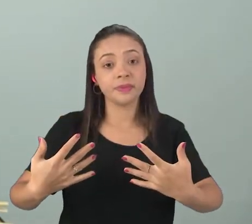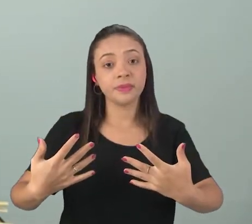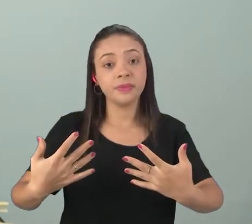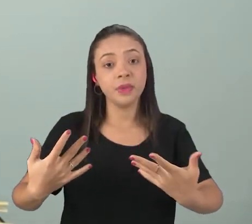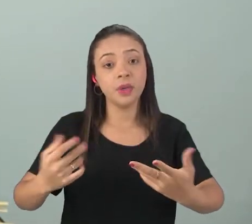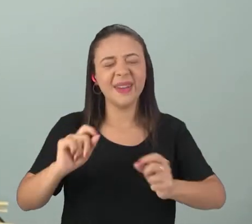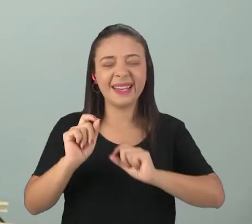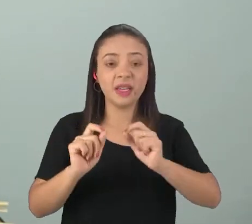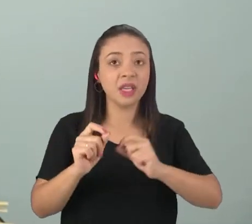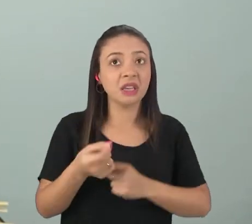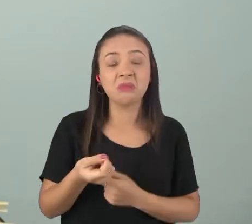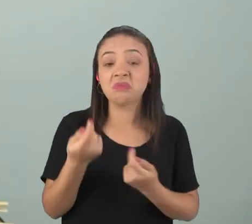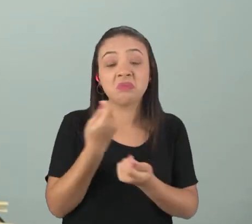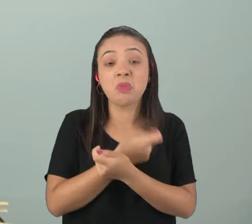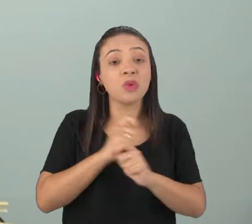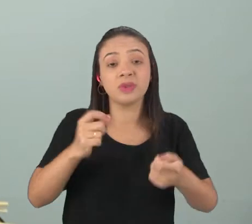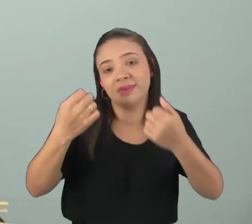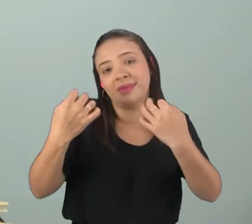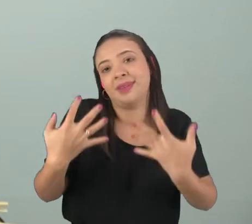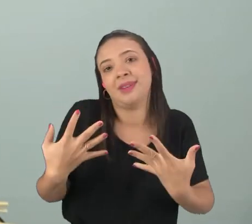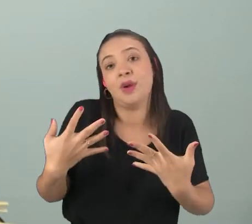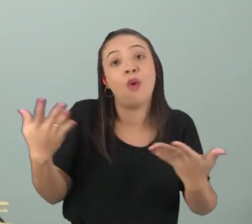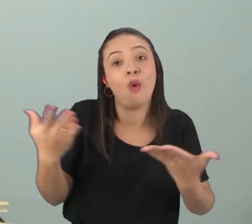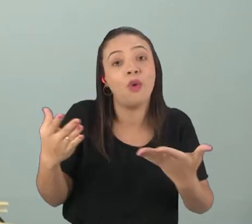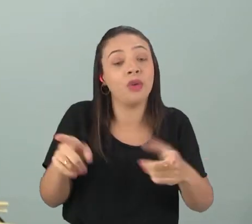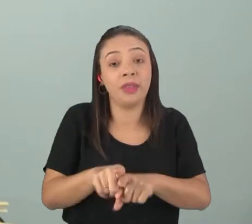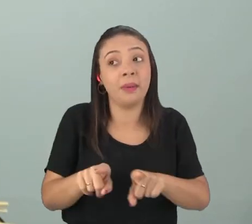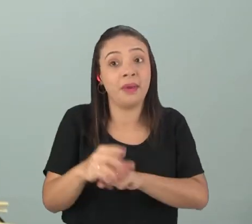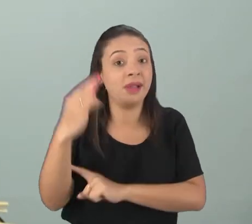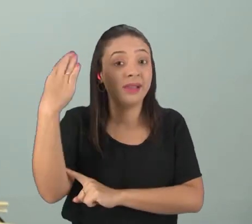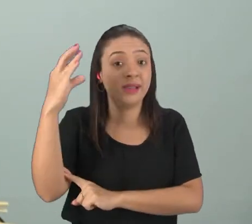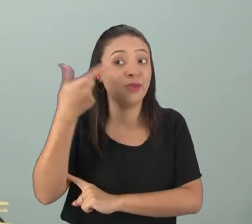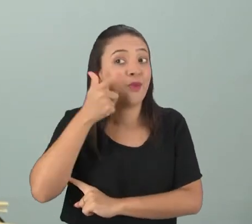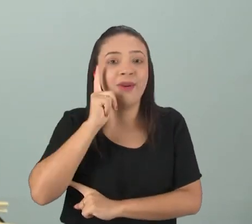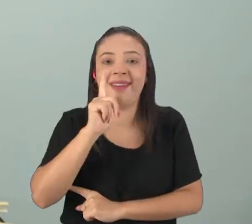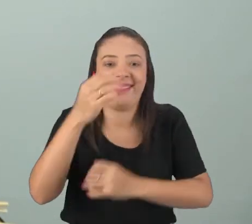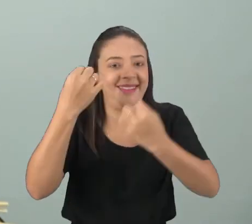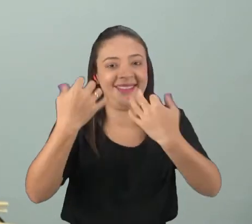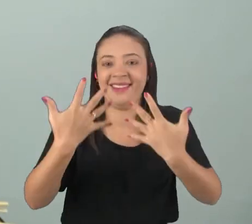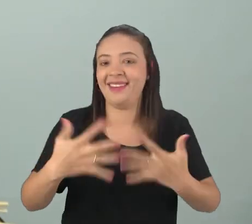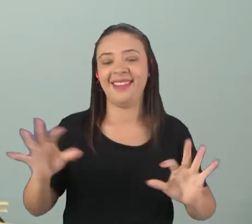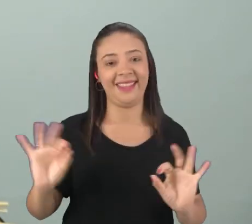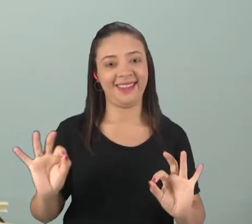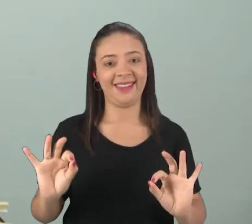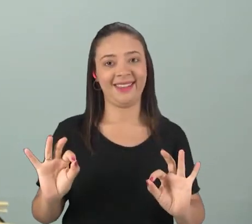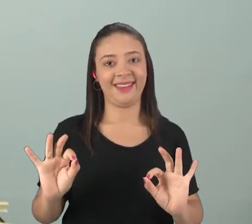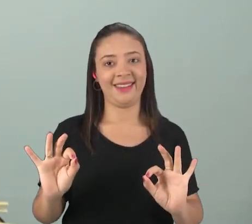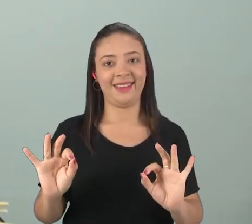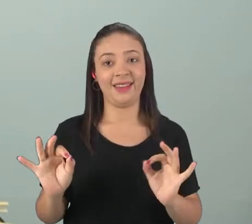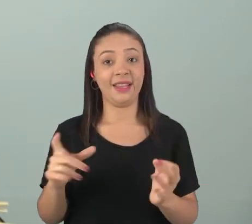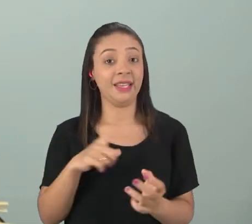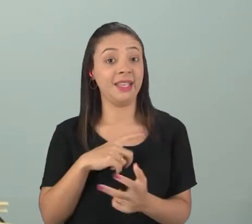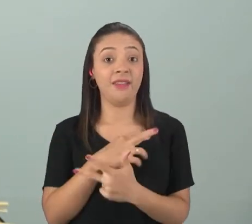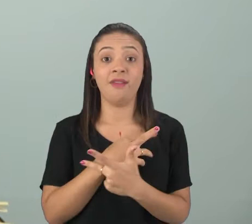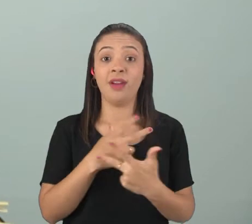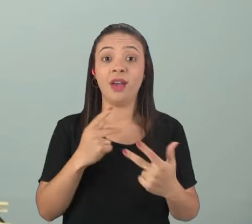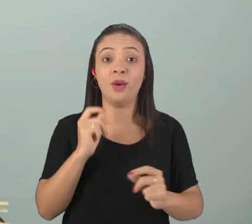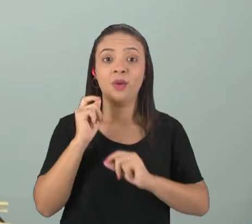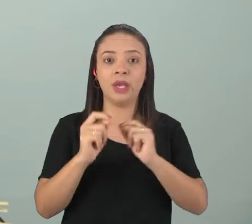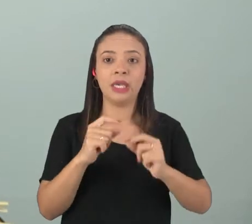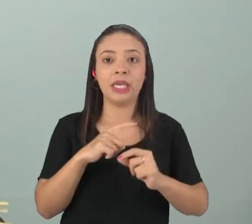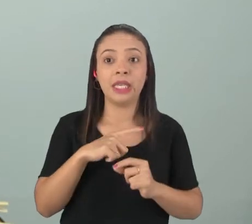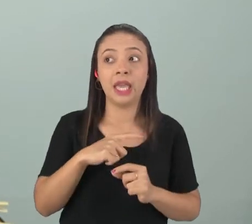as pessoas não tinham explicação, que nem hoje a ciência talvez tenha uma explicação. Tem coisas muito cheias de mitos,